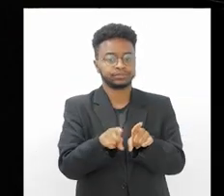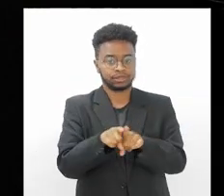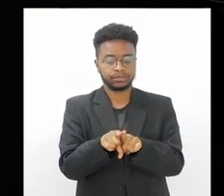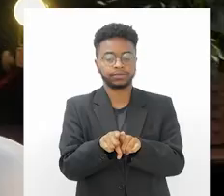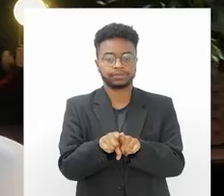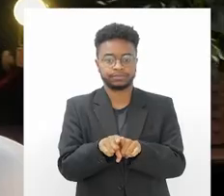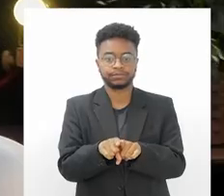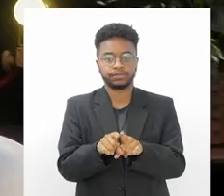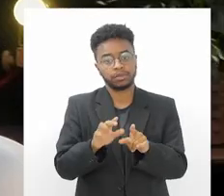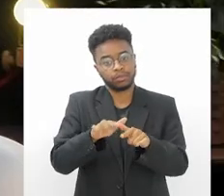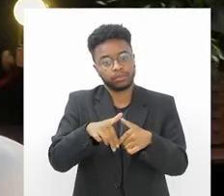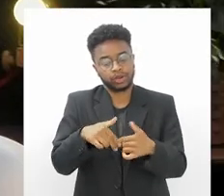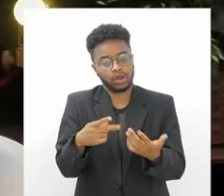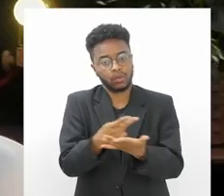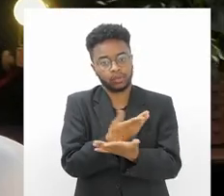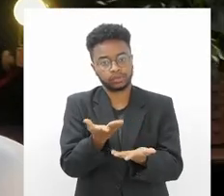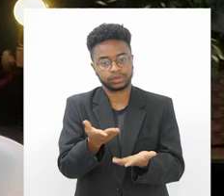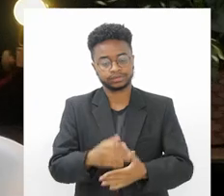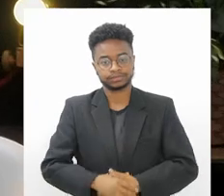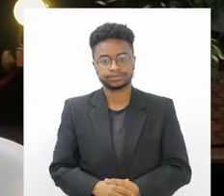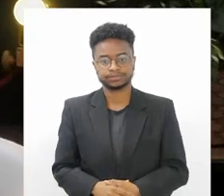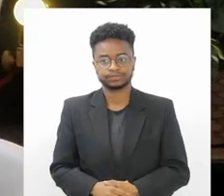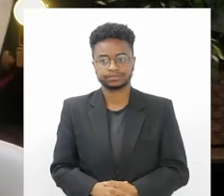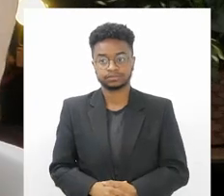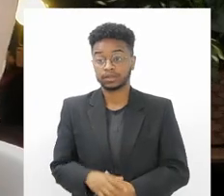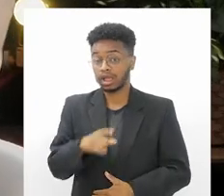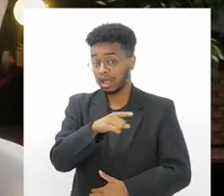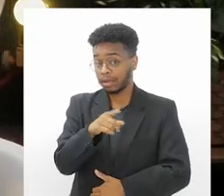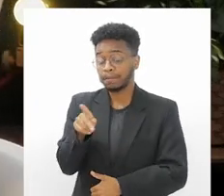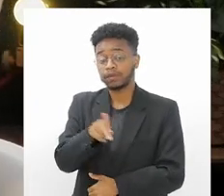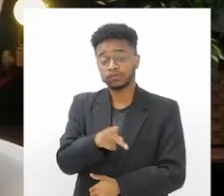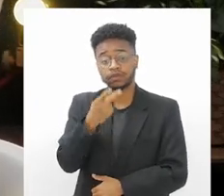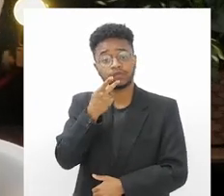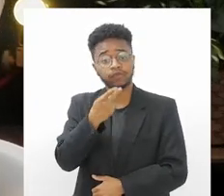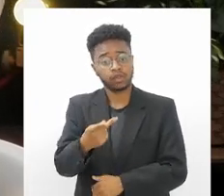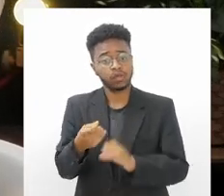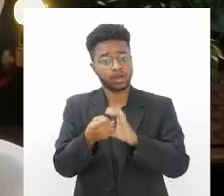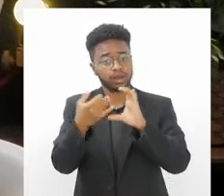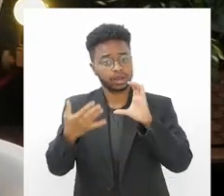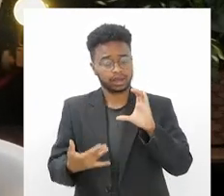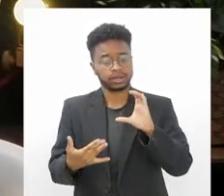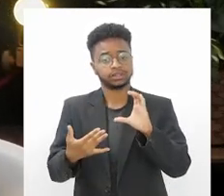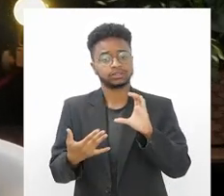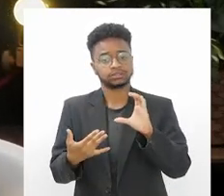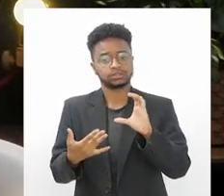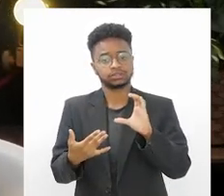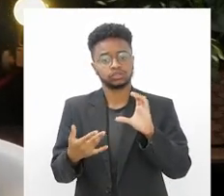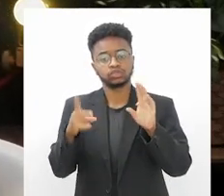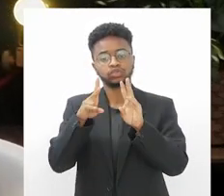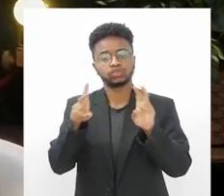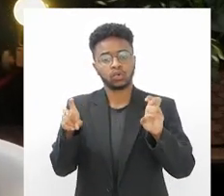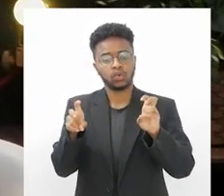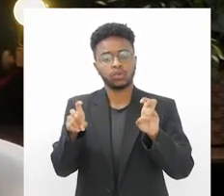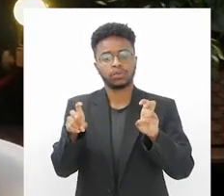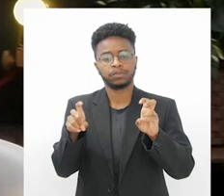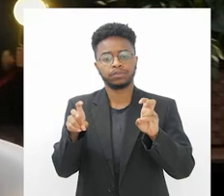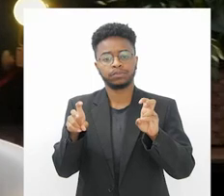volume, né, o aumento de volume dos oceanos. A professora Luciana falou um aspecto que é o